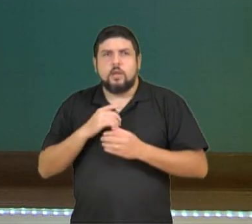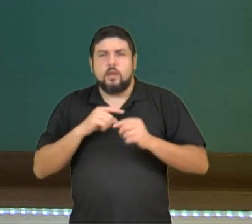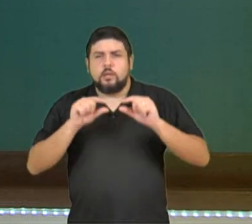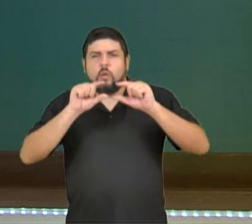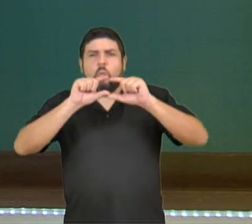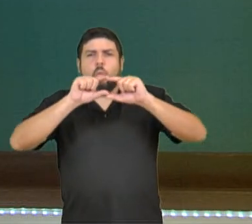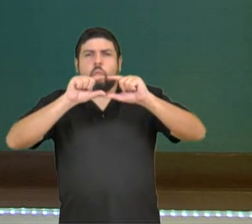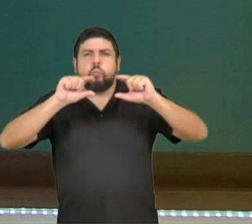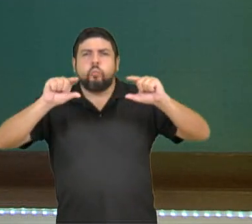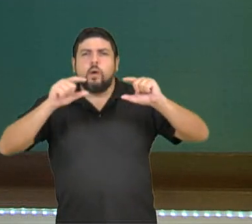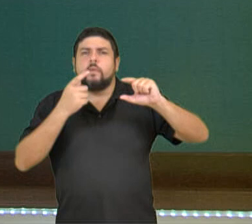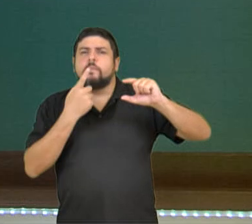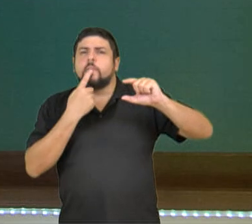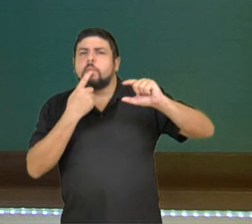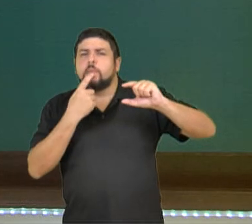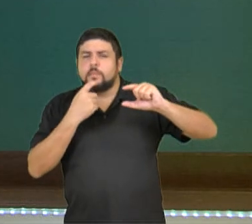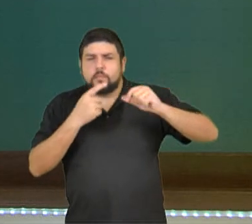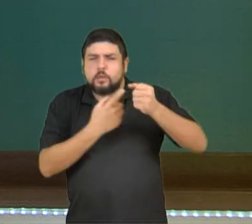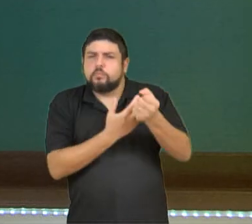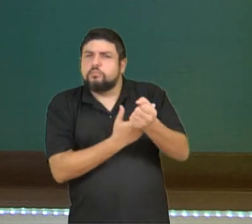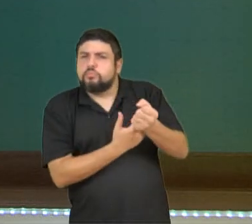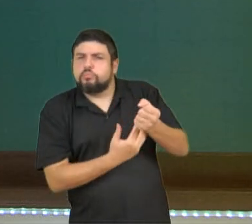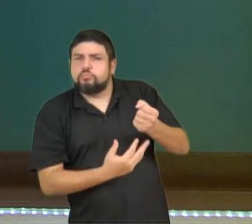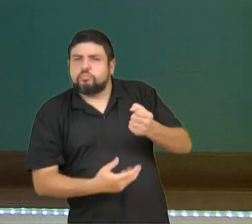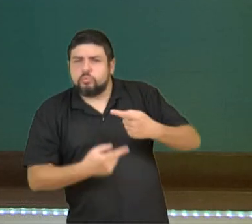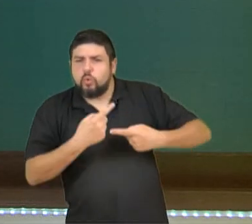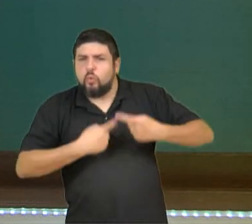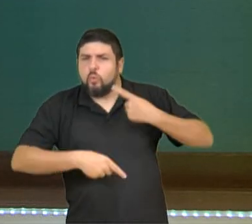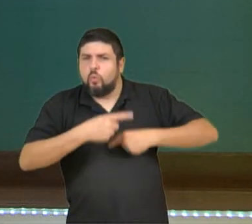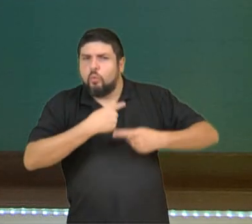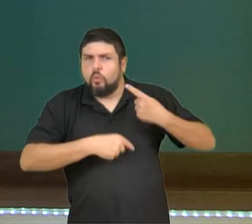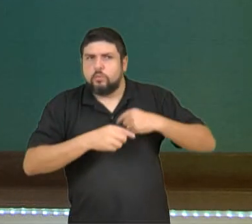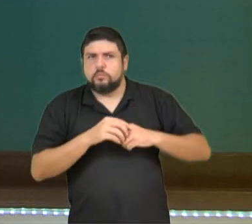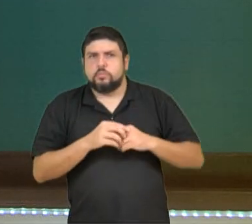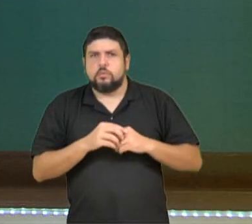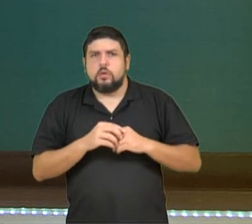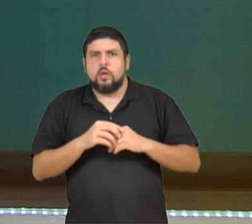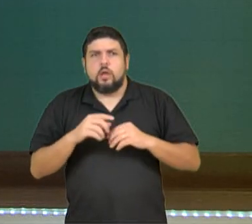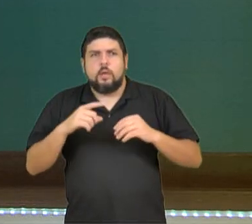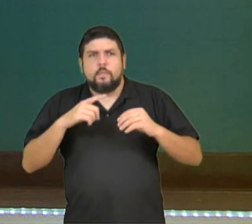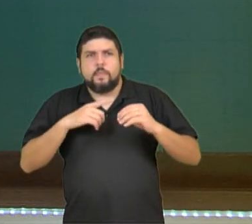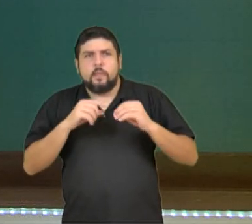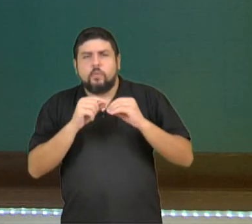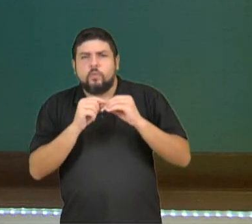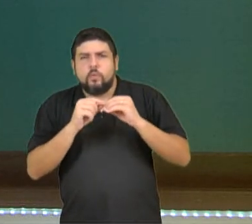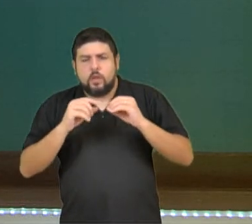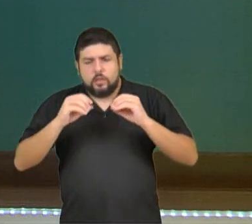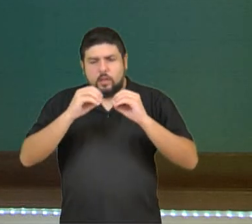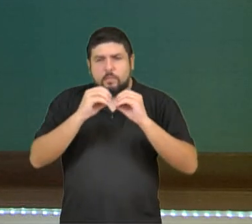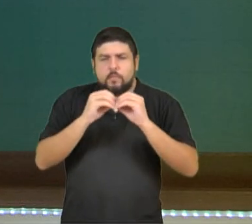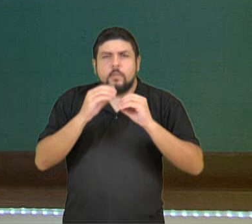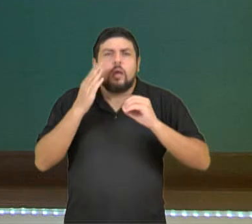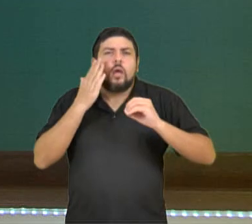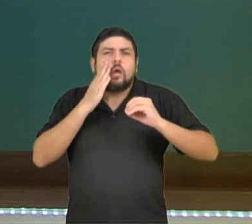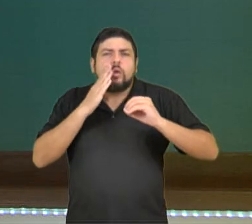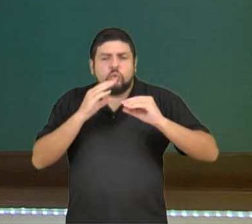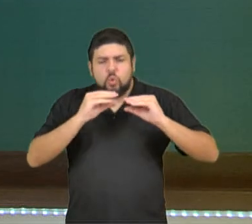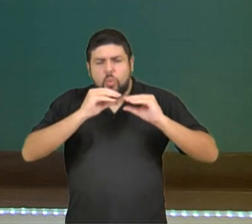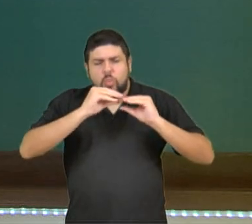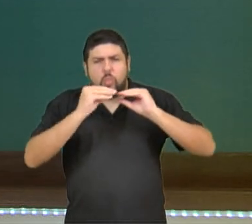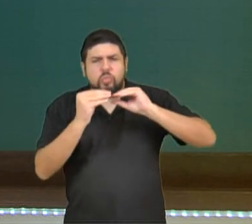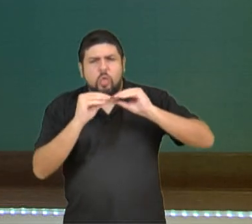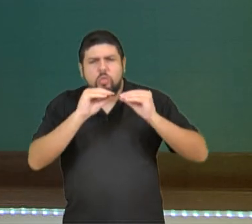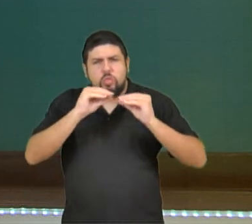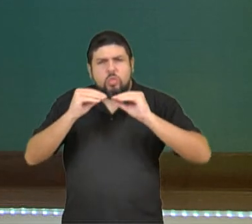aqui, né? Aqui nós temos líquido entre as células. Líquido que fica acumulado entre